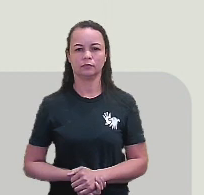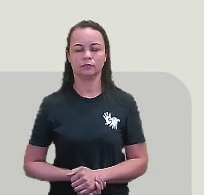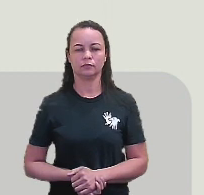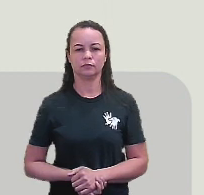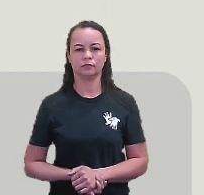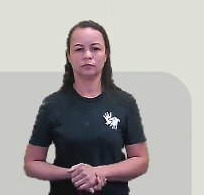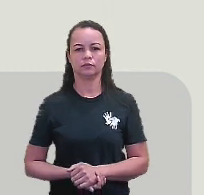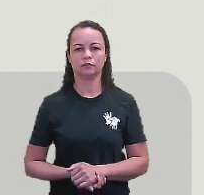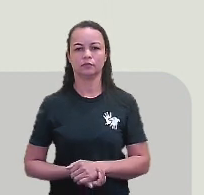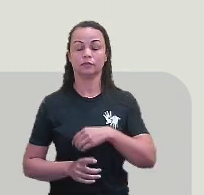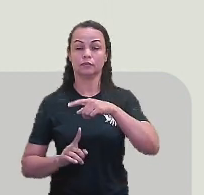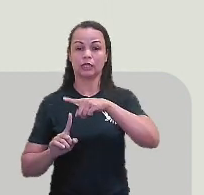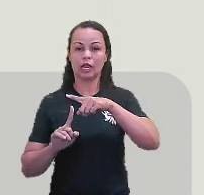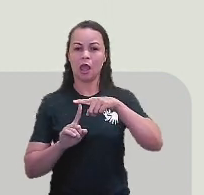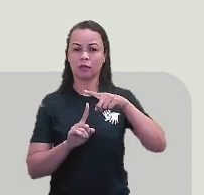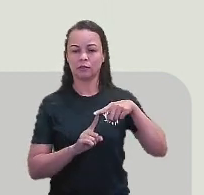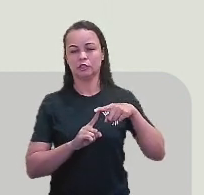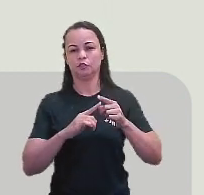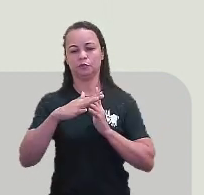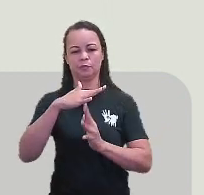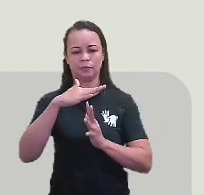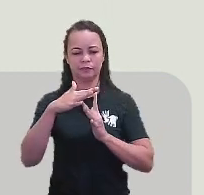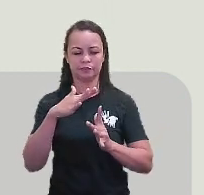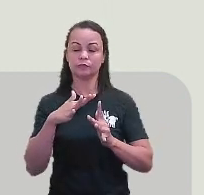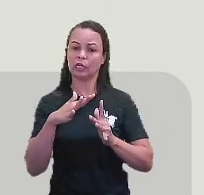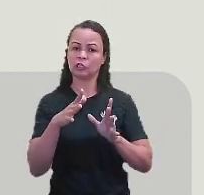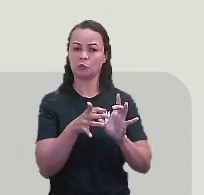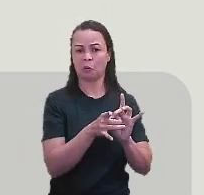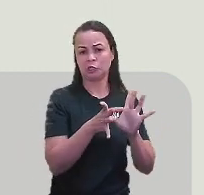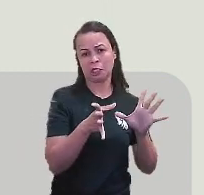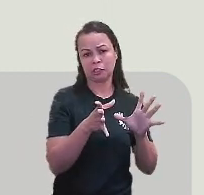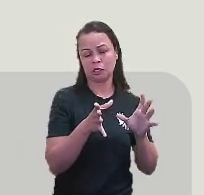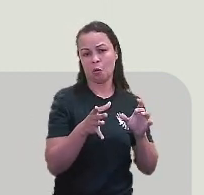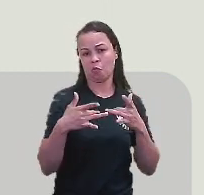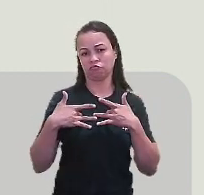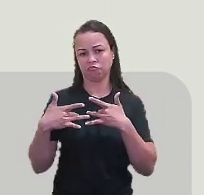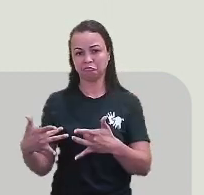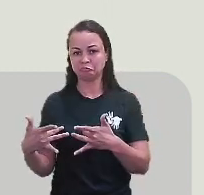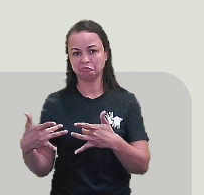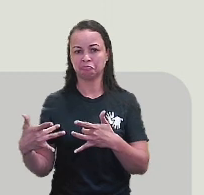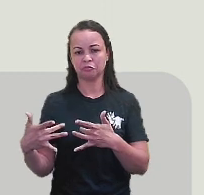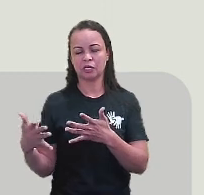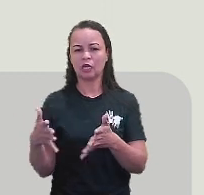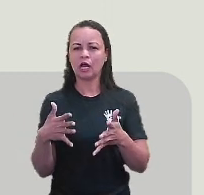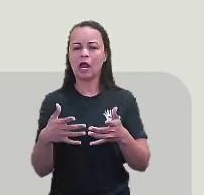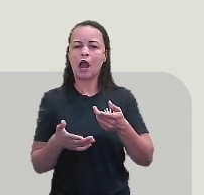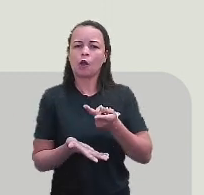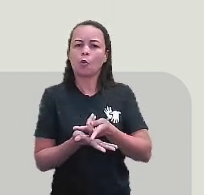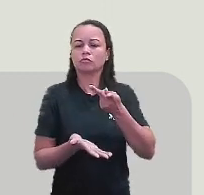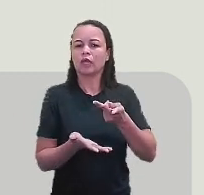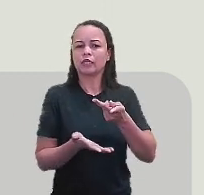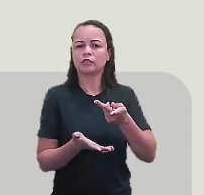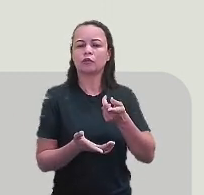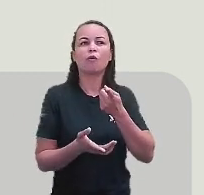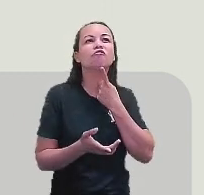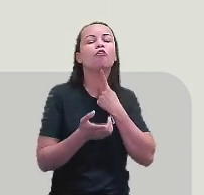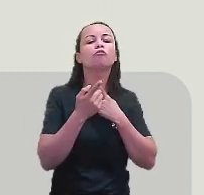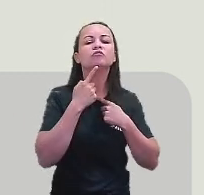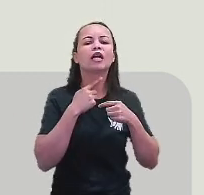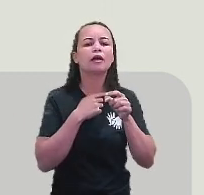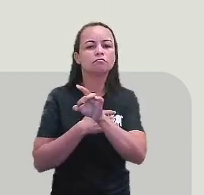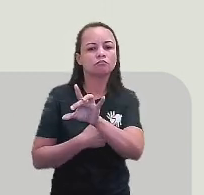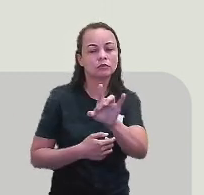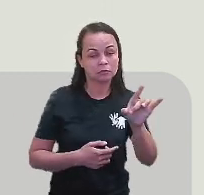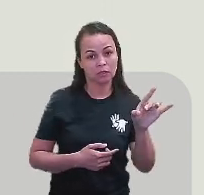Tipos de migração. Migração espontânea ou voluntária acontece de acordo com a vontade do indivíduo. Foi como eu